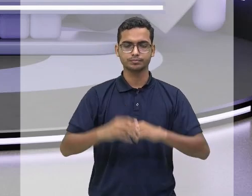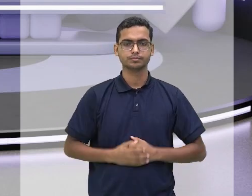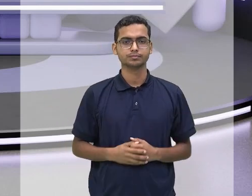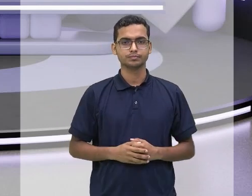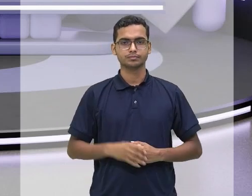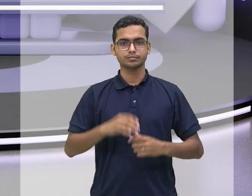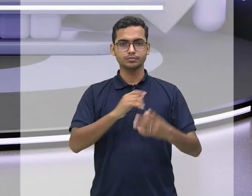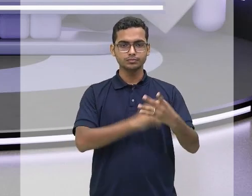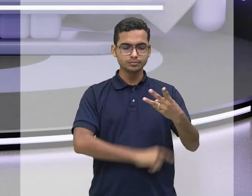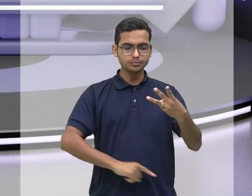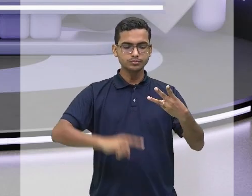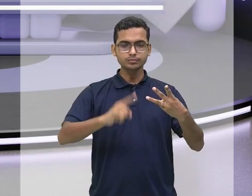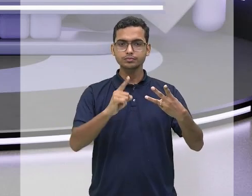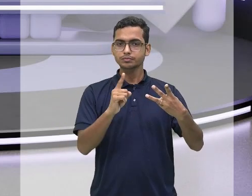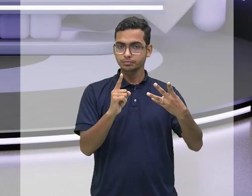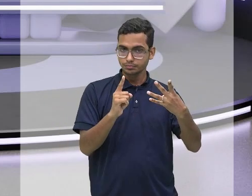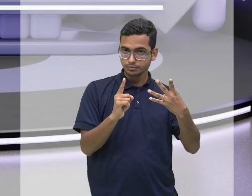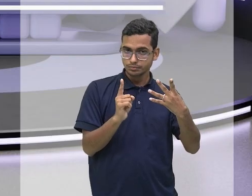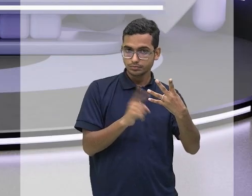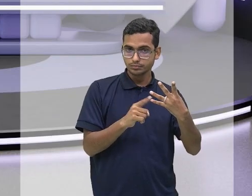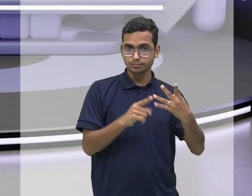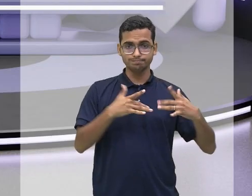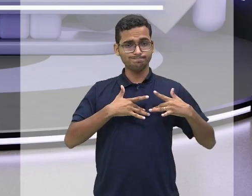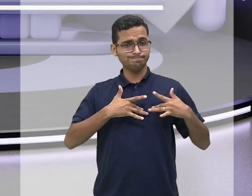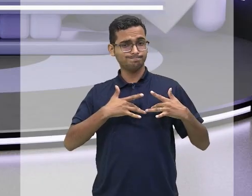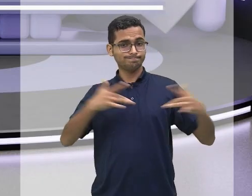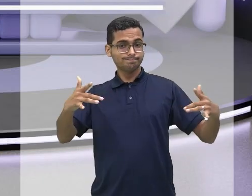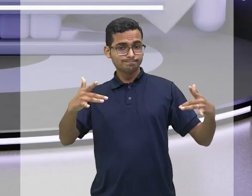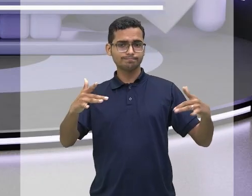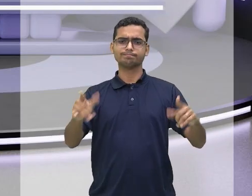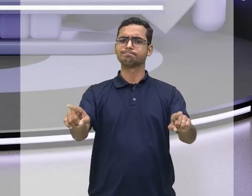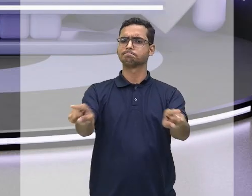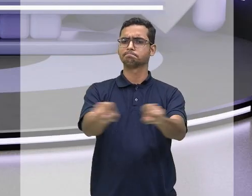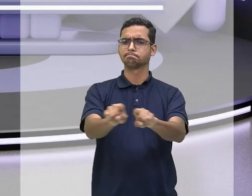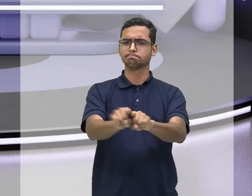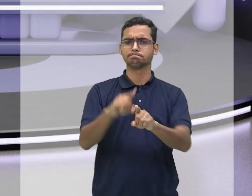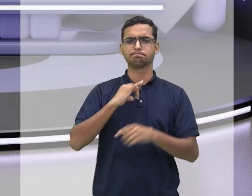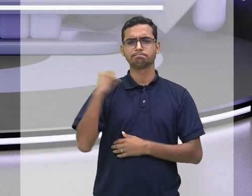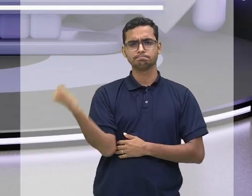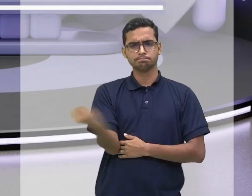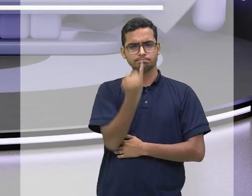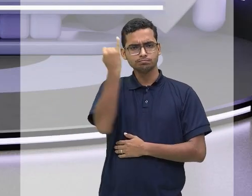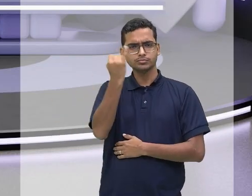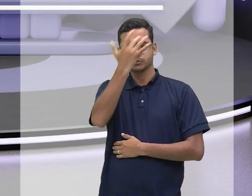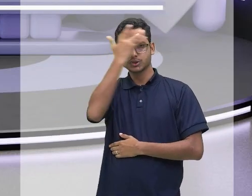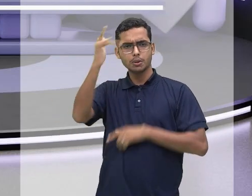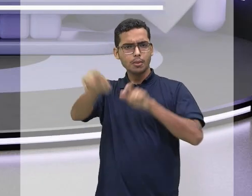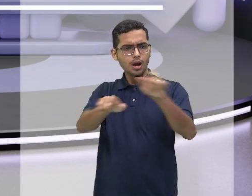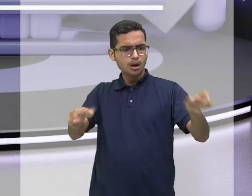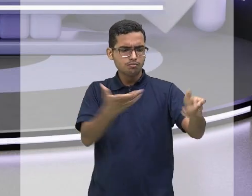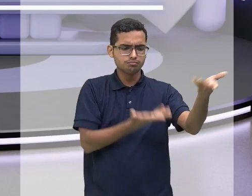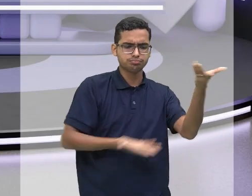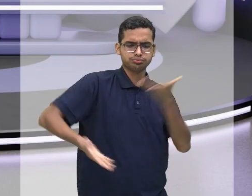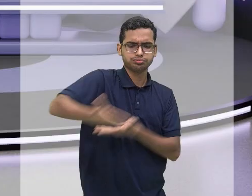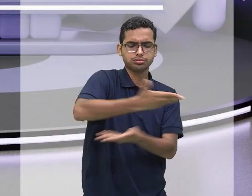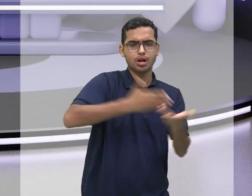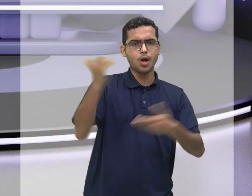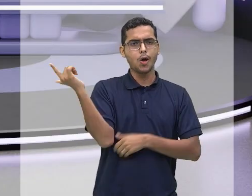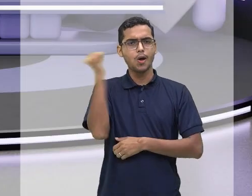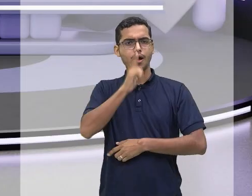a dimensão da caridade, da solidariedade, que deve mover as pessoas, mover os